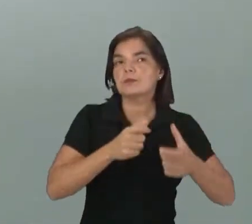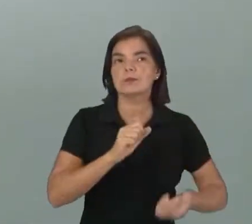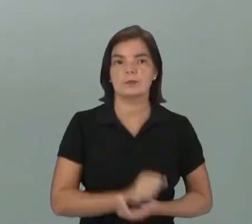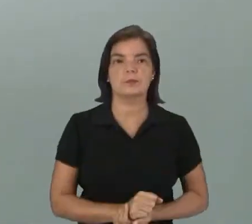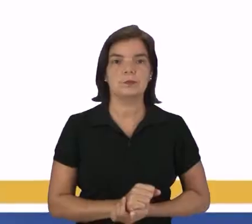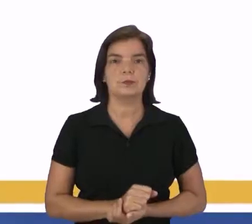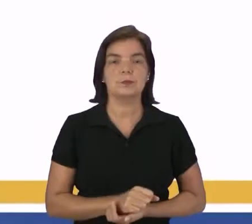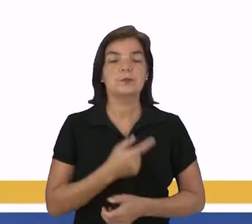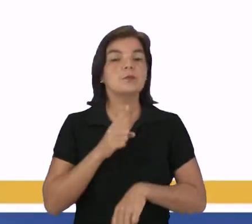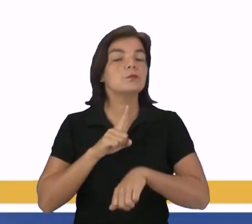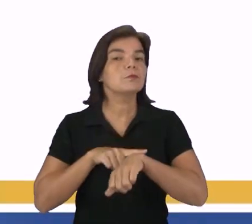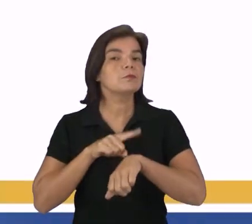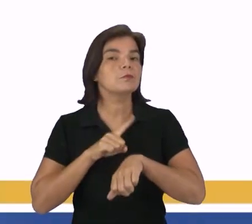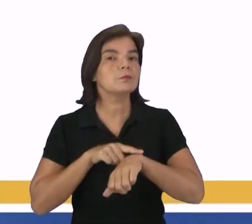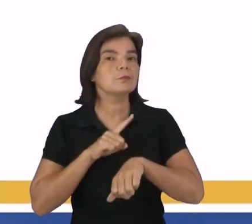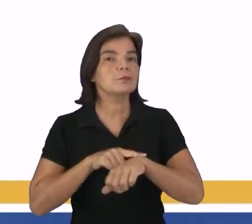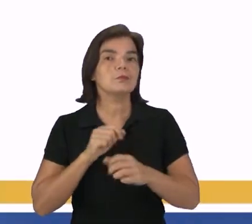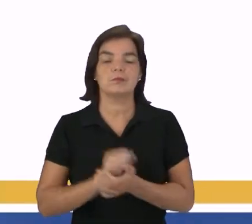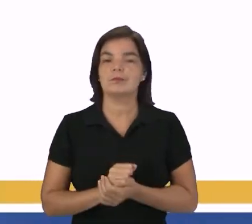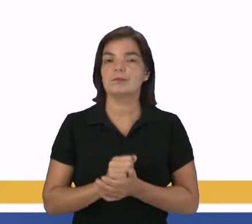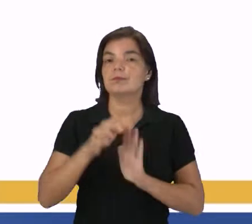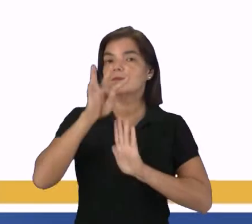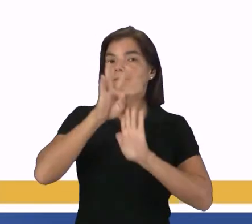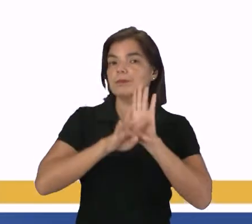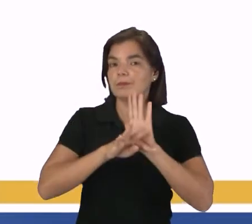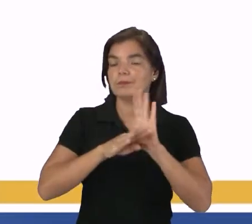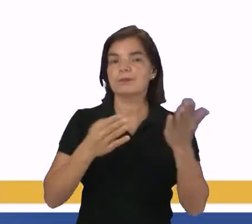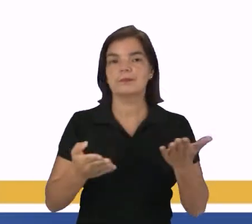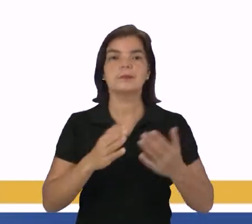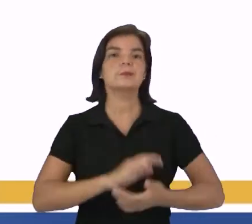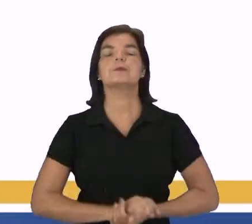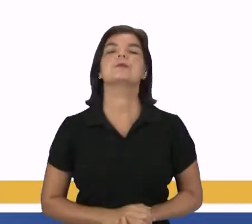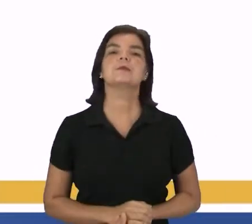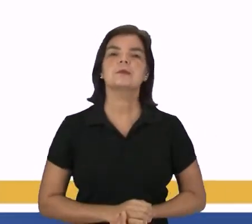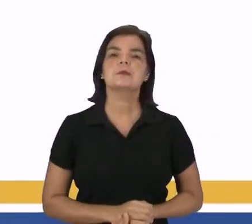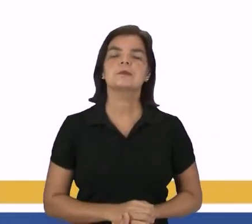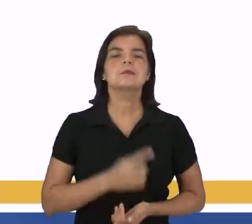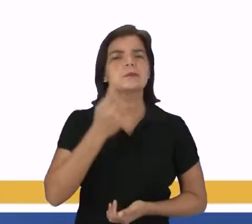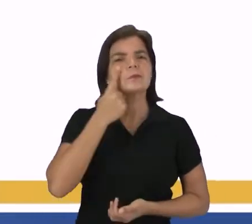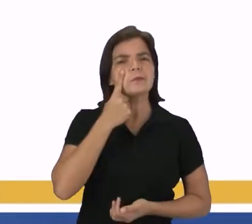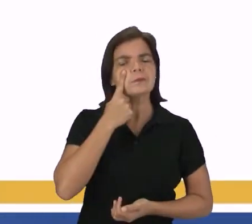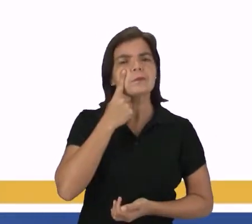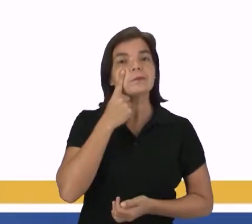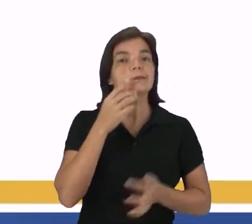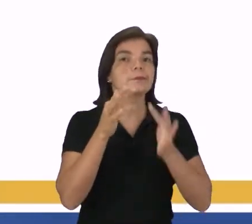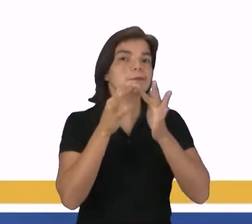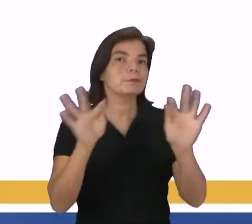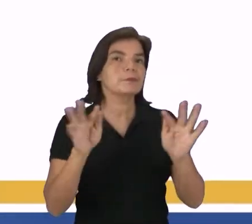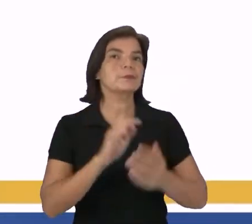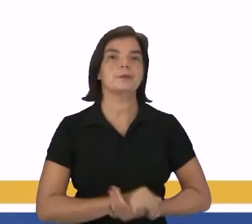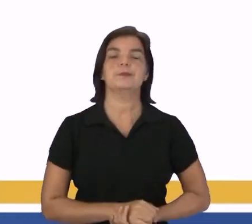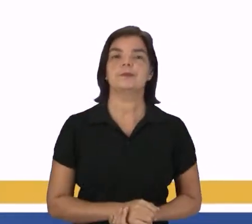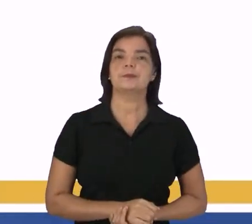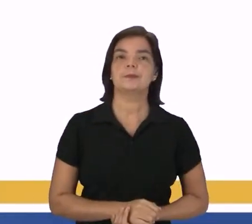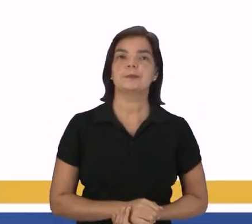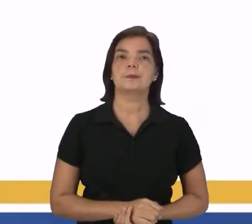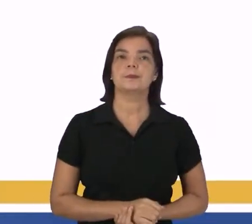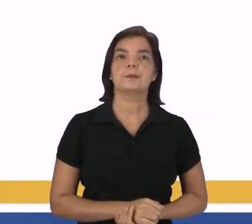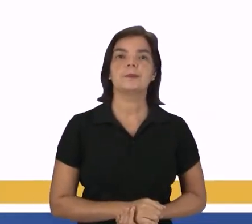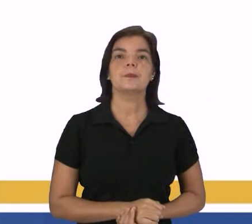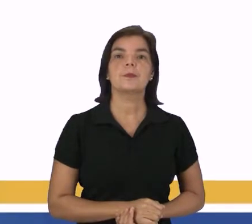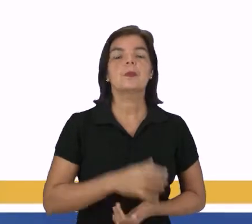espaço, tempo e, por último, do texto. Agora vamos observar as frases. Olha